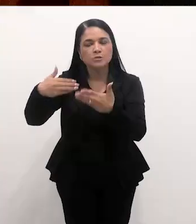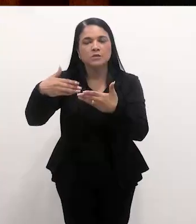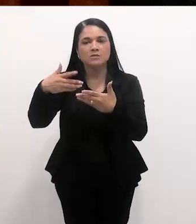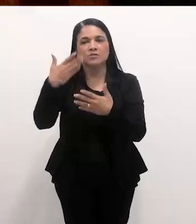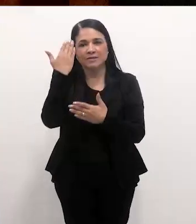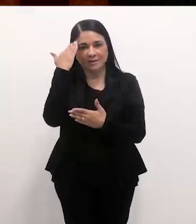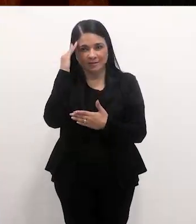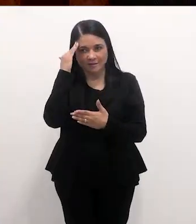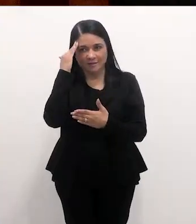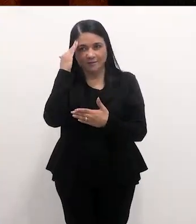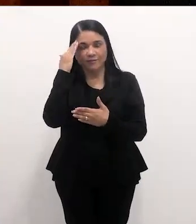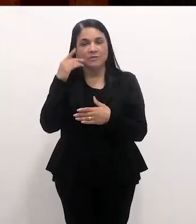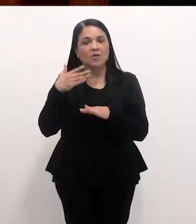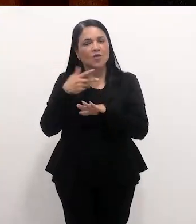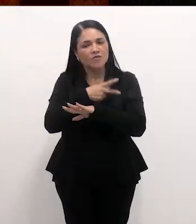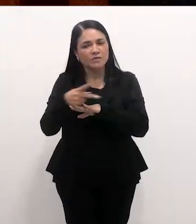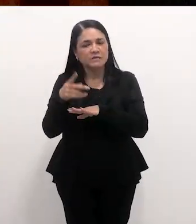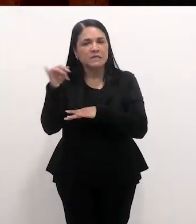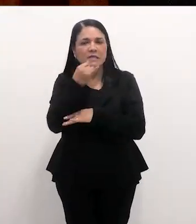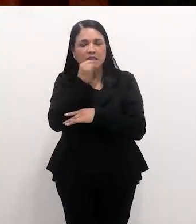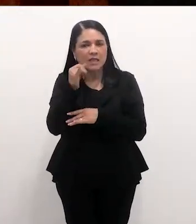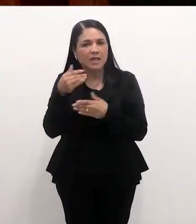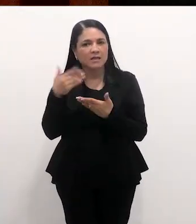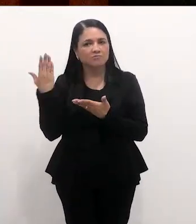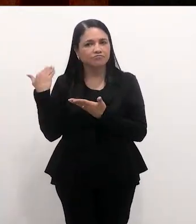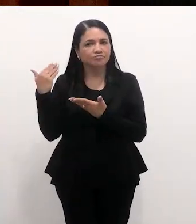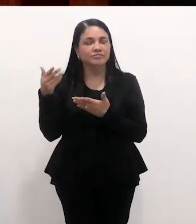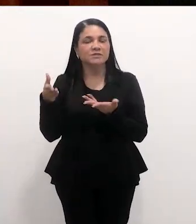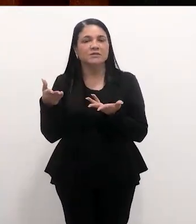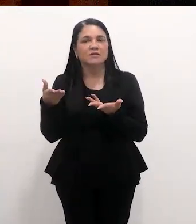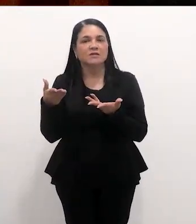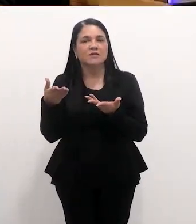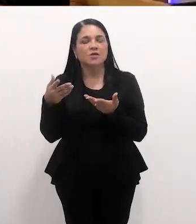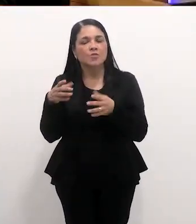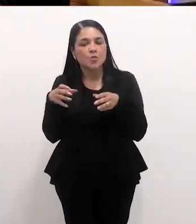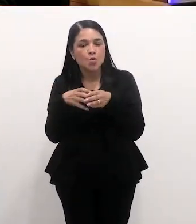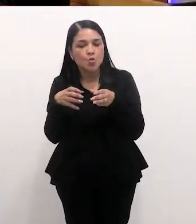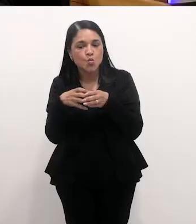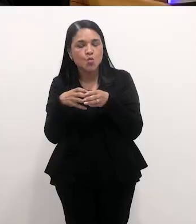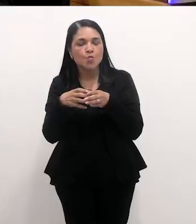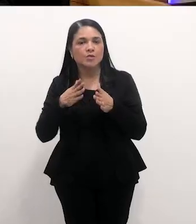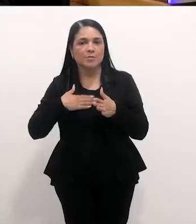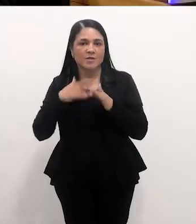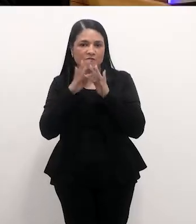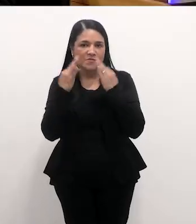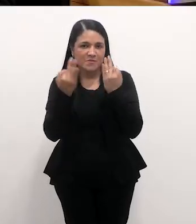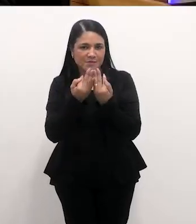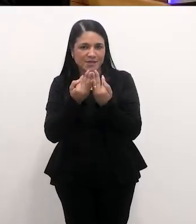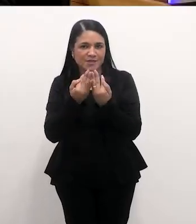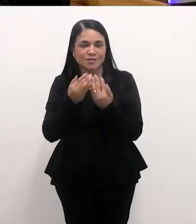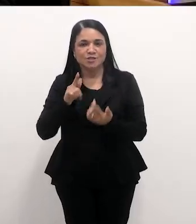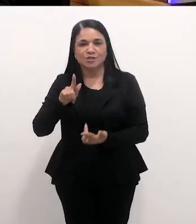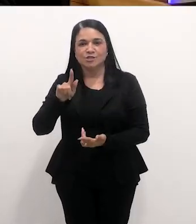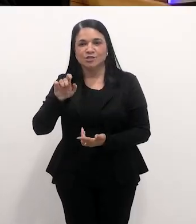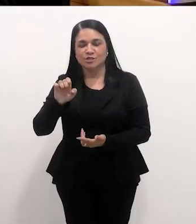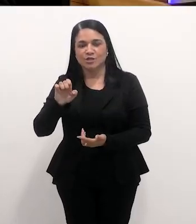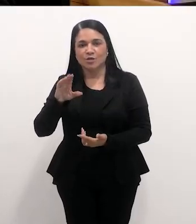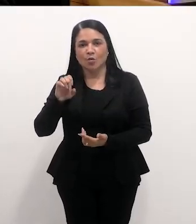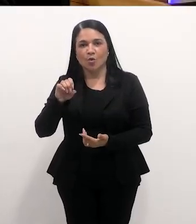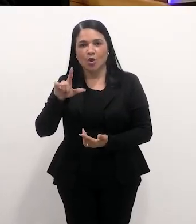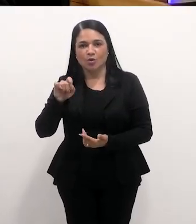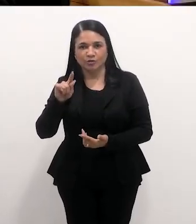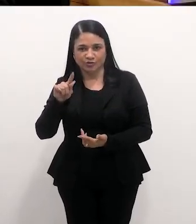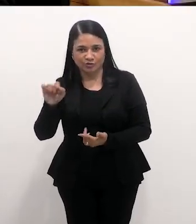inclusive, dentro do processo. Eu estive recentemente na Itália e eu fui visitar toda a história da minha formação do grupo familiar